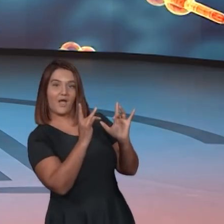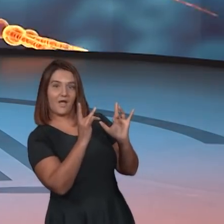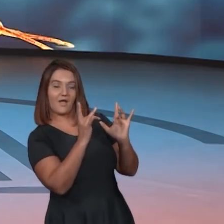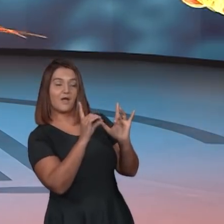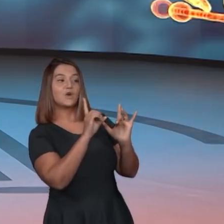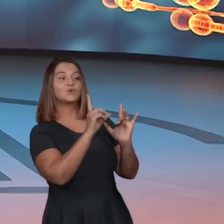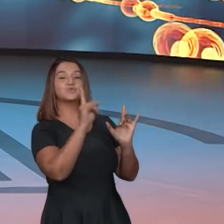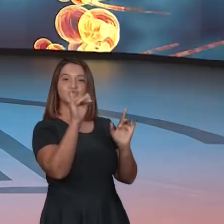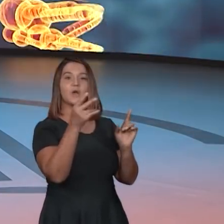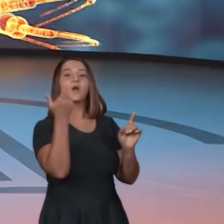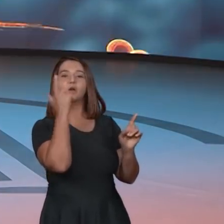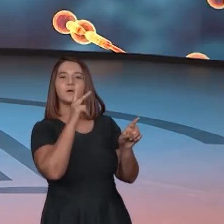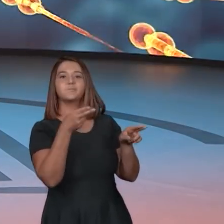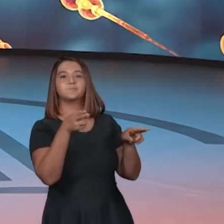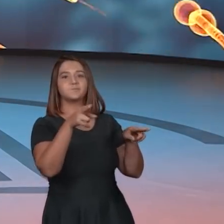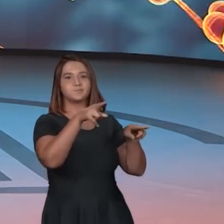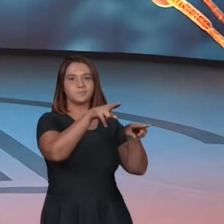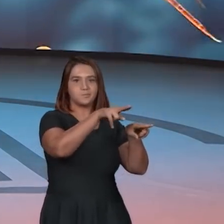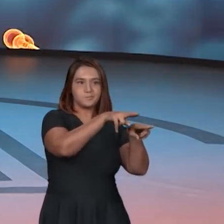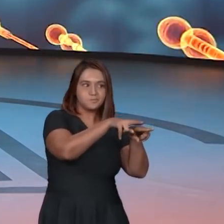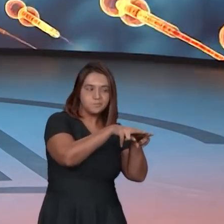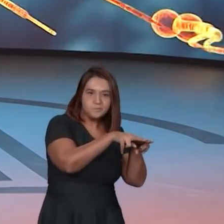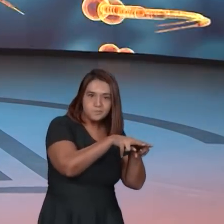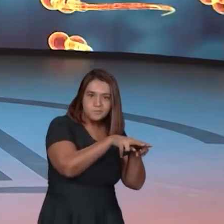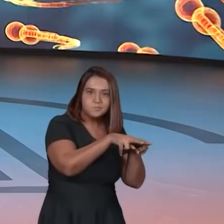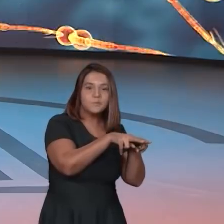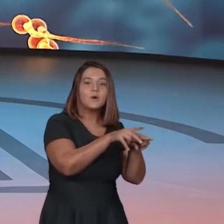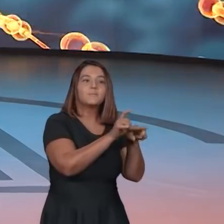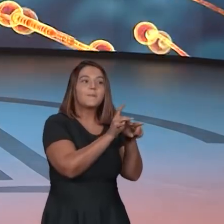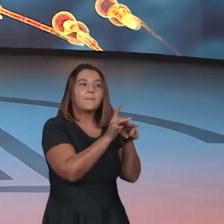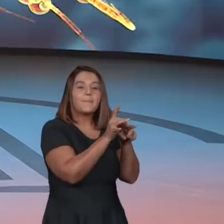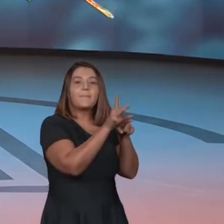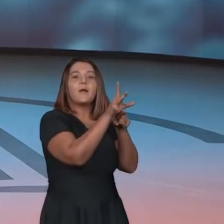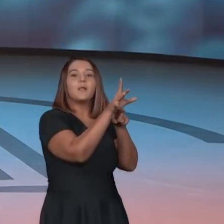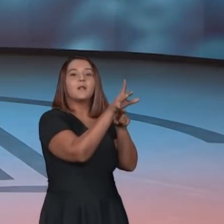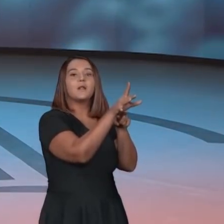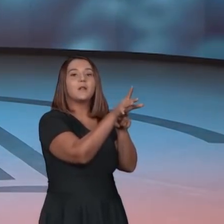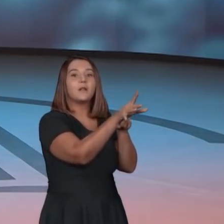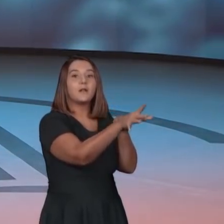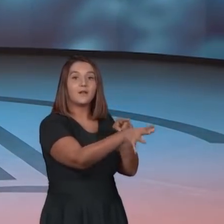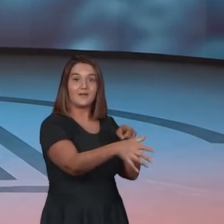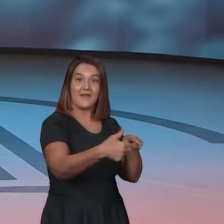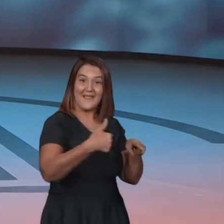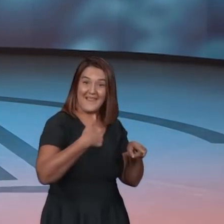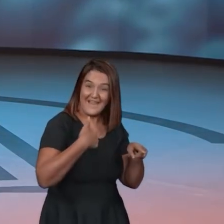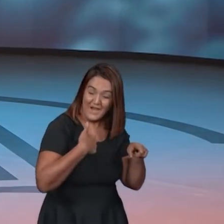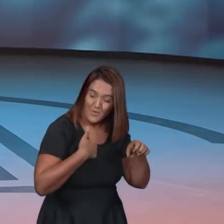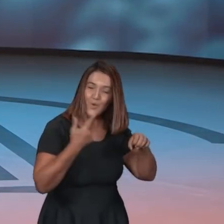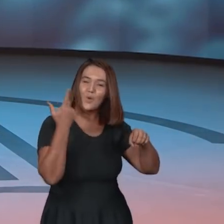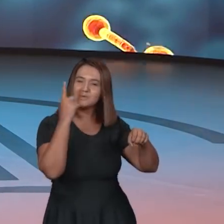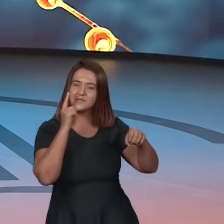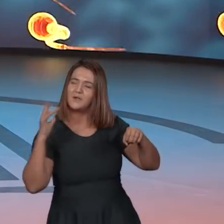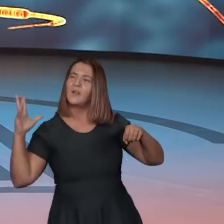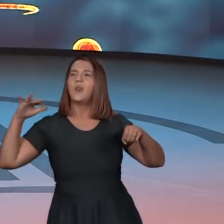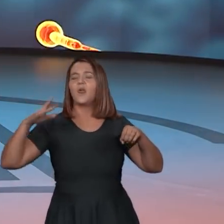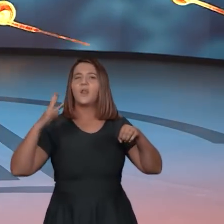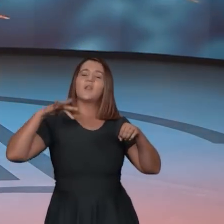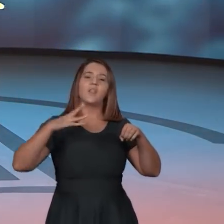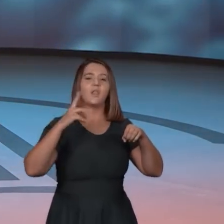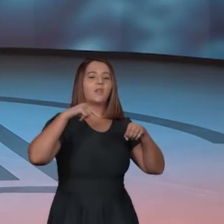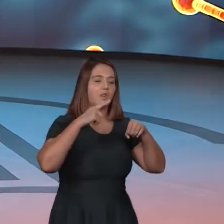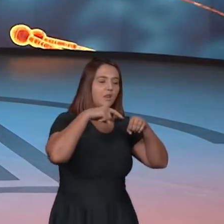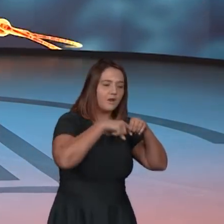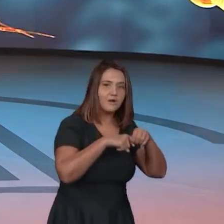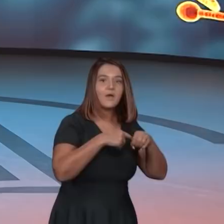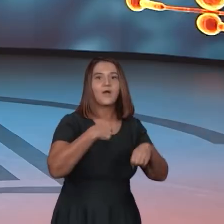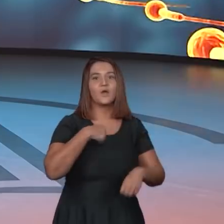ter uma relação sexual com ela, e nessa relação sexual, aquele espermatozoide específico fecundar aquele óvulo específico para que você esteja